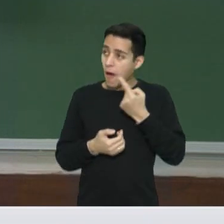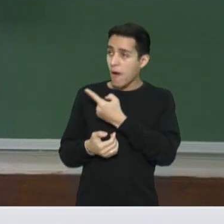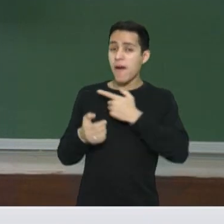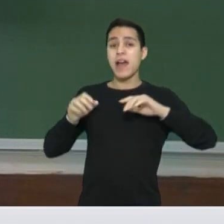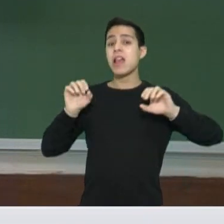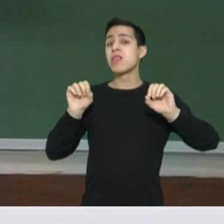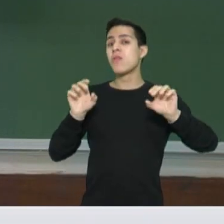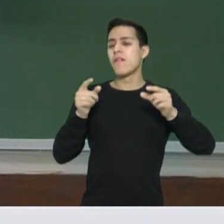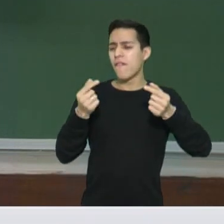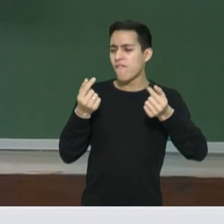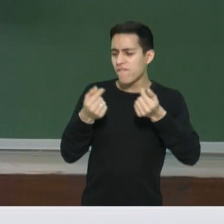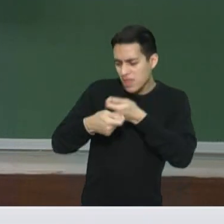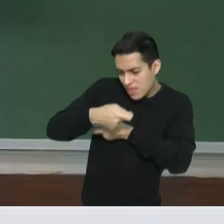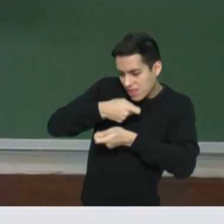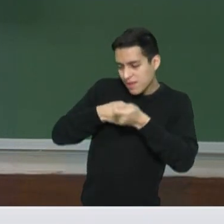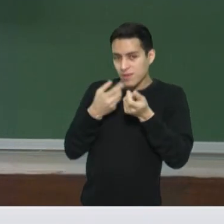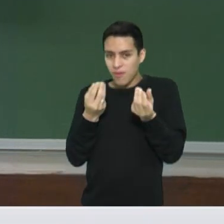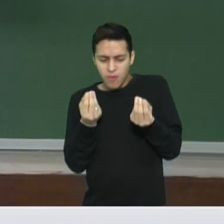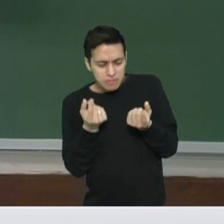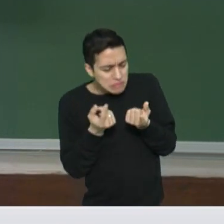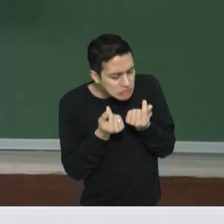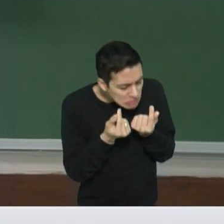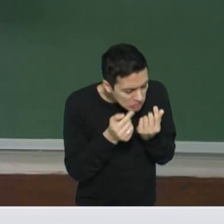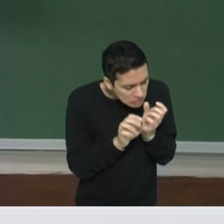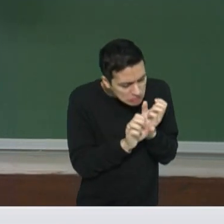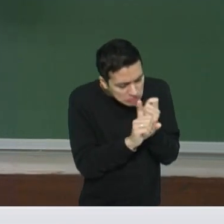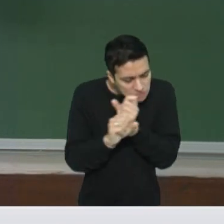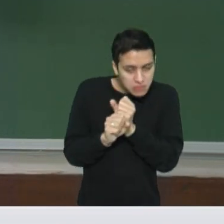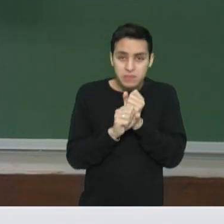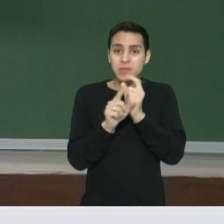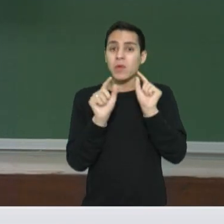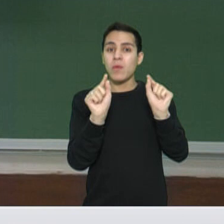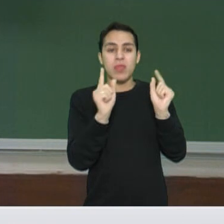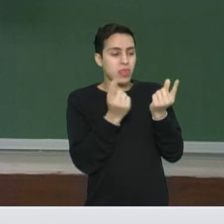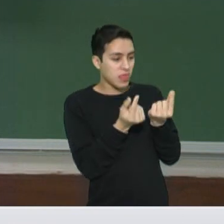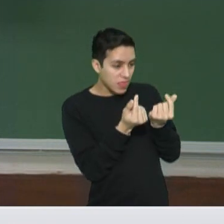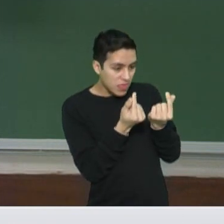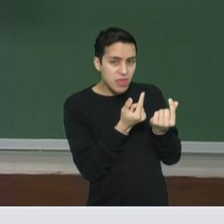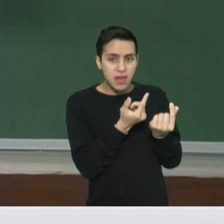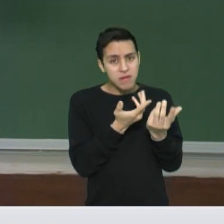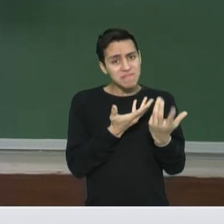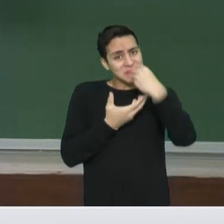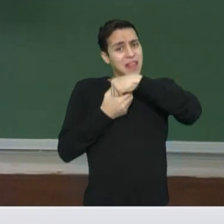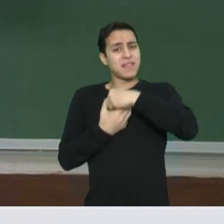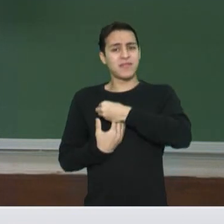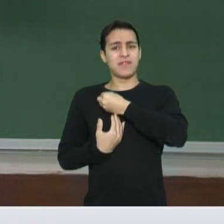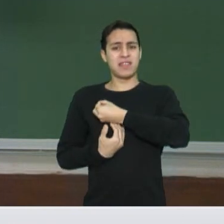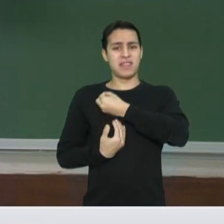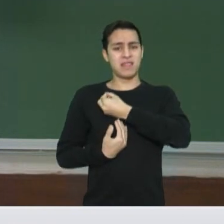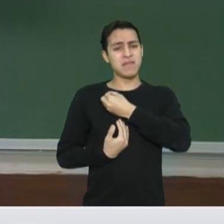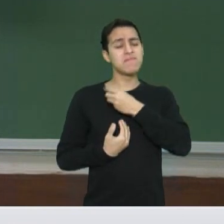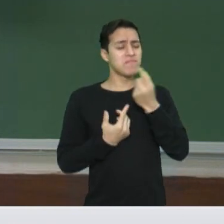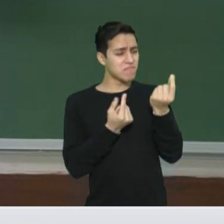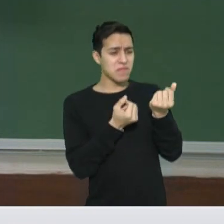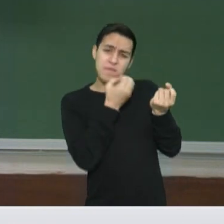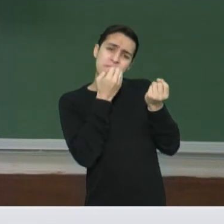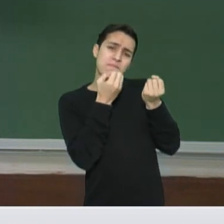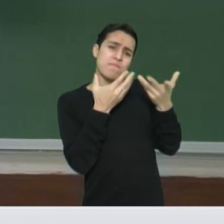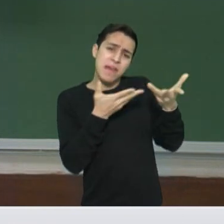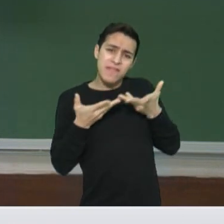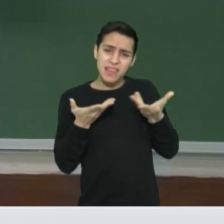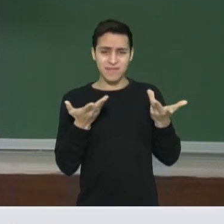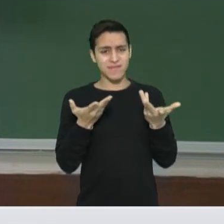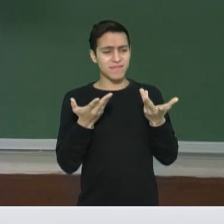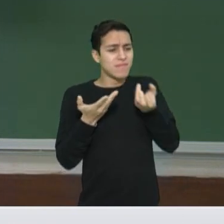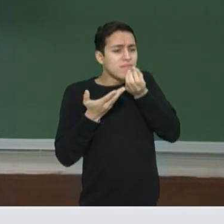Educação financeira. Sobre dinheiro, né? O dinheiro faz parte da nossa vida e ele é bem-vindo, né? Ele